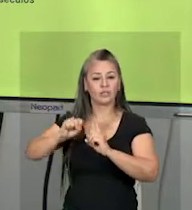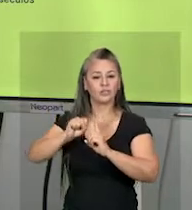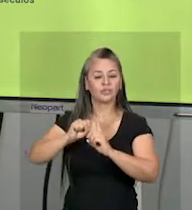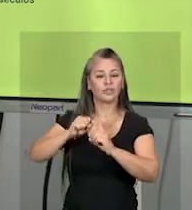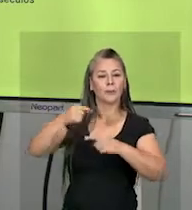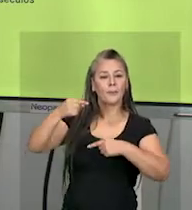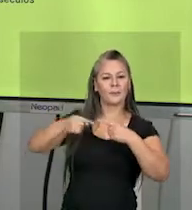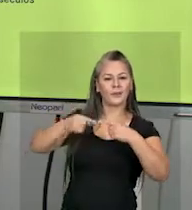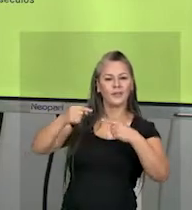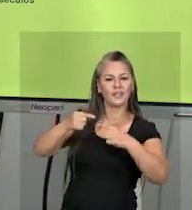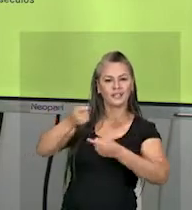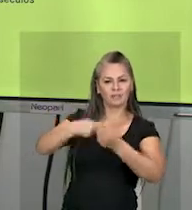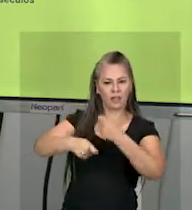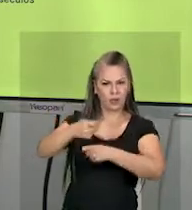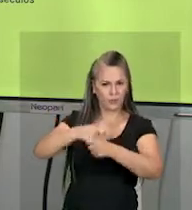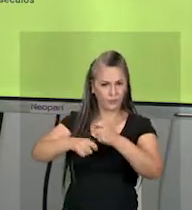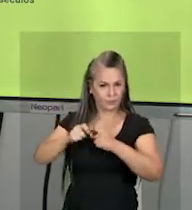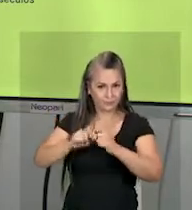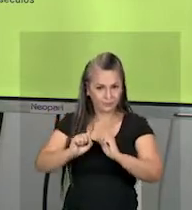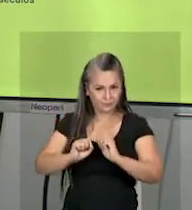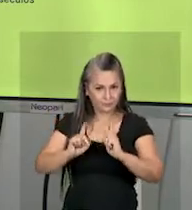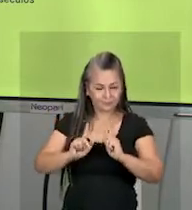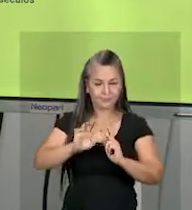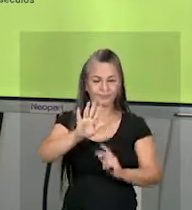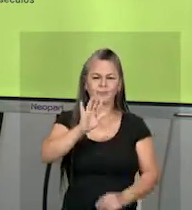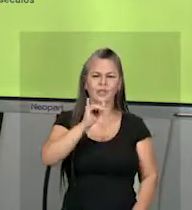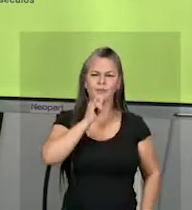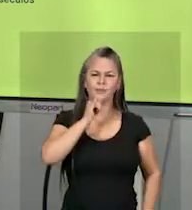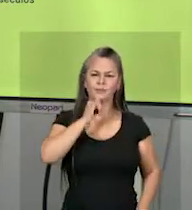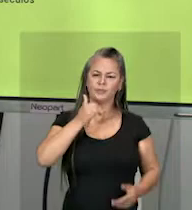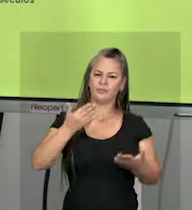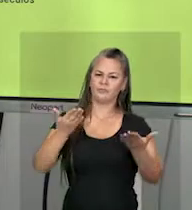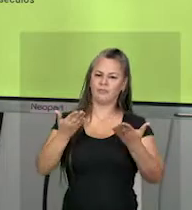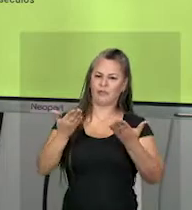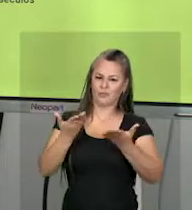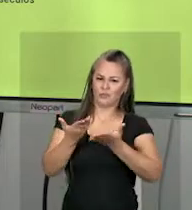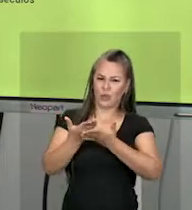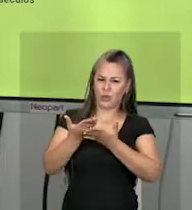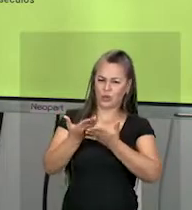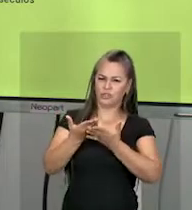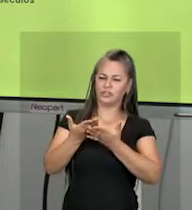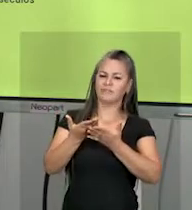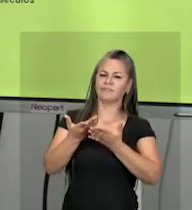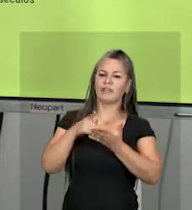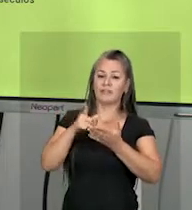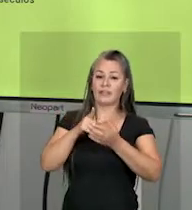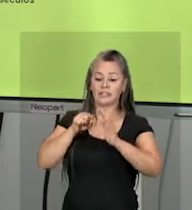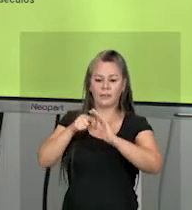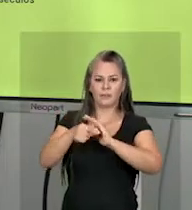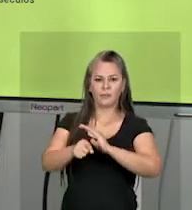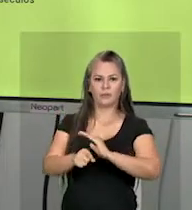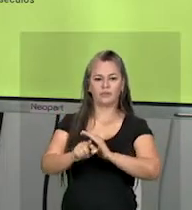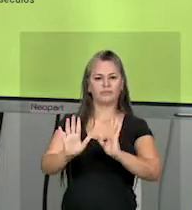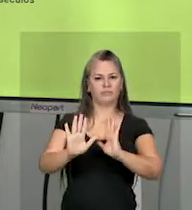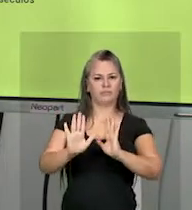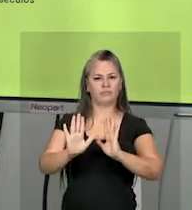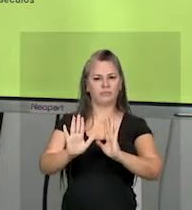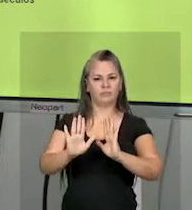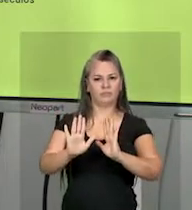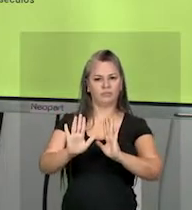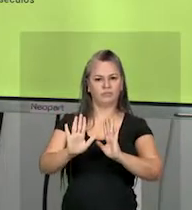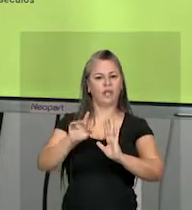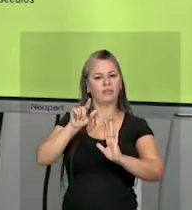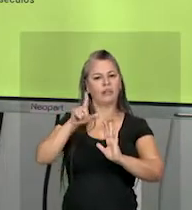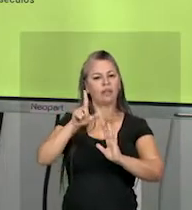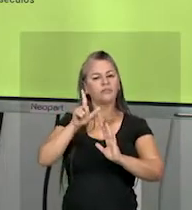falar sobre muitas coisas, então não vai ser uma análise muito aprofundada. Cada tema que a gente vai trabalhar aqui hoje merece um estudo